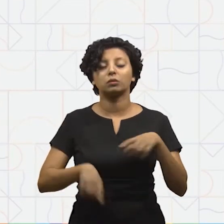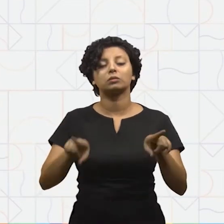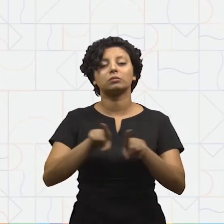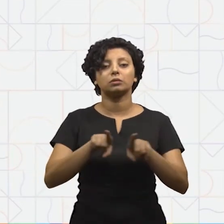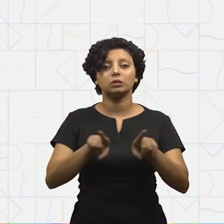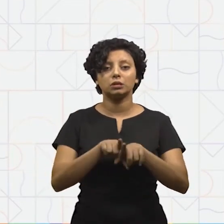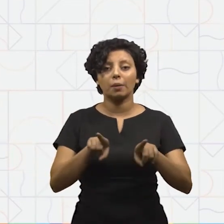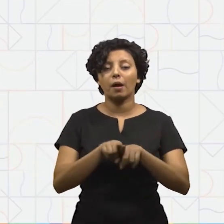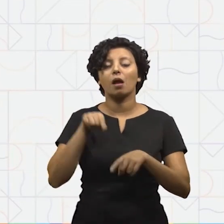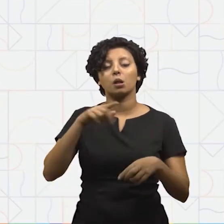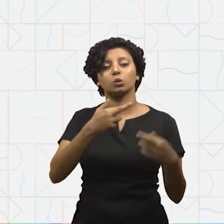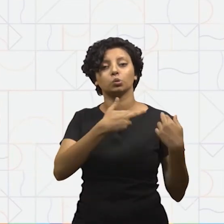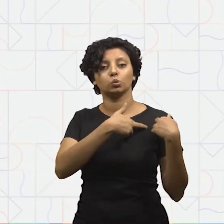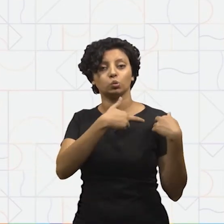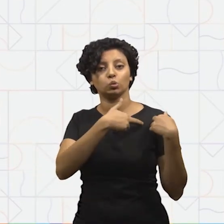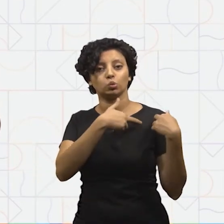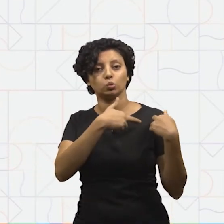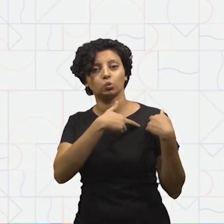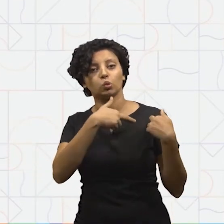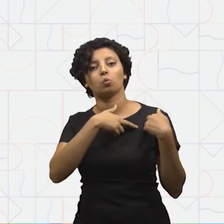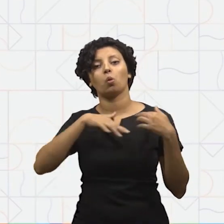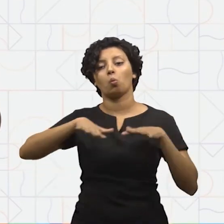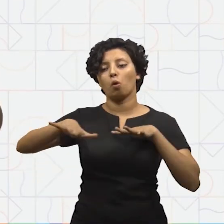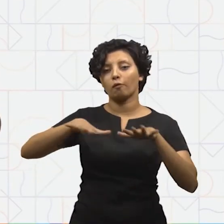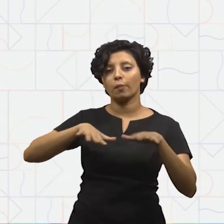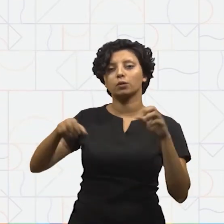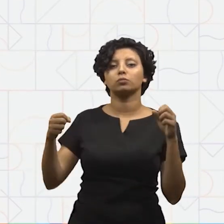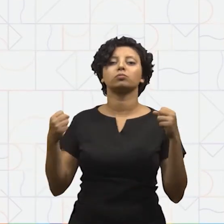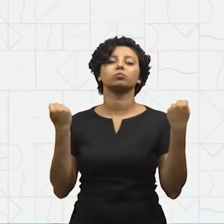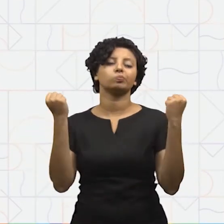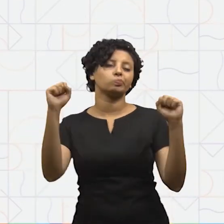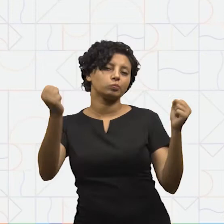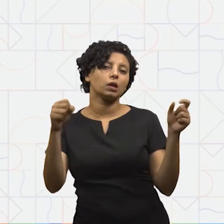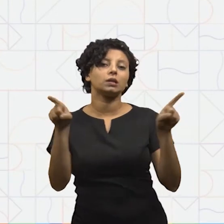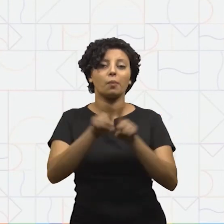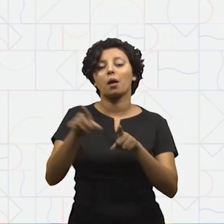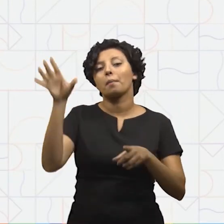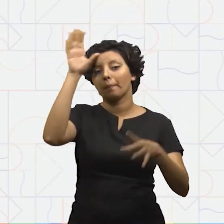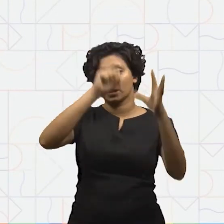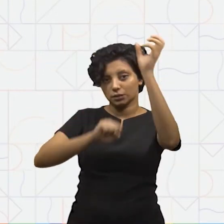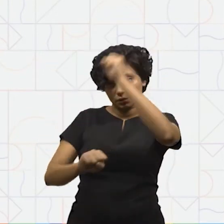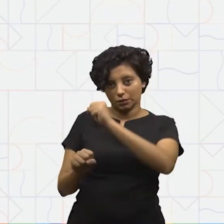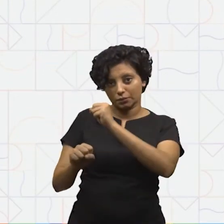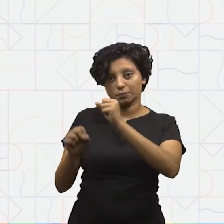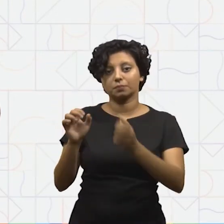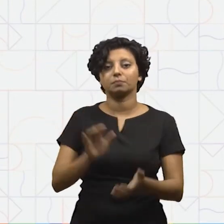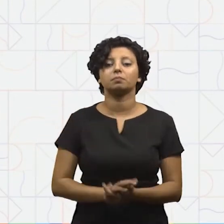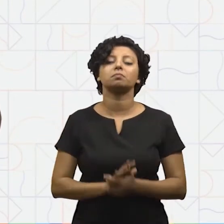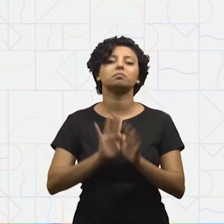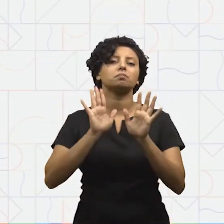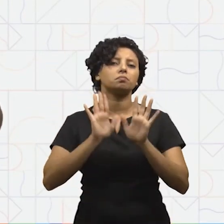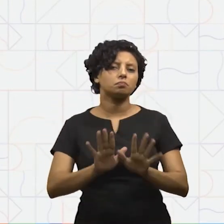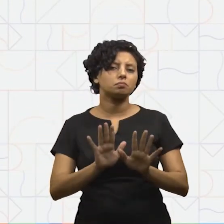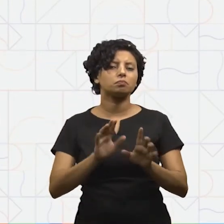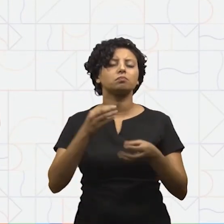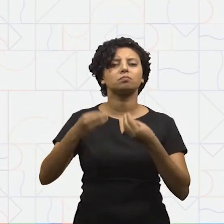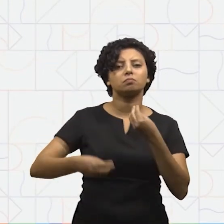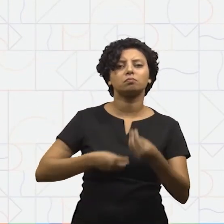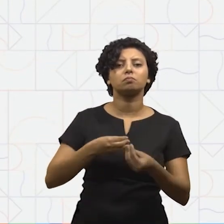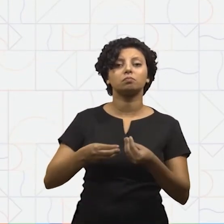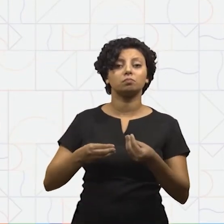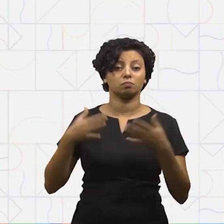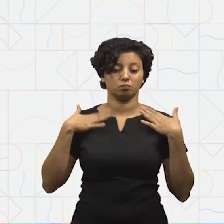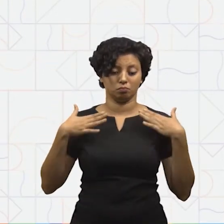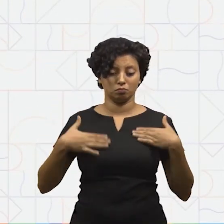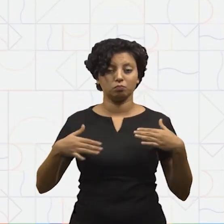disso, ele é o responsável pelo nosso movimento e também aprendizado. Entretanto, para isso, o corpo precisa